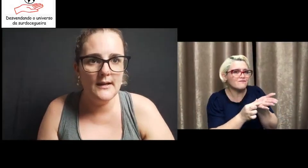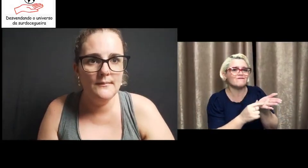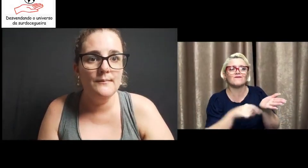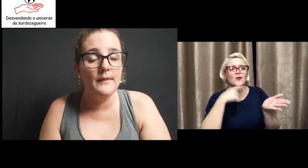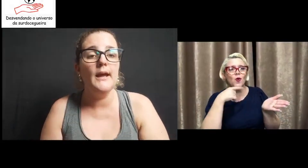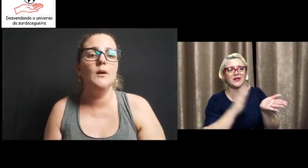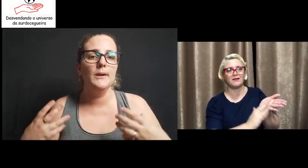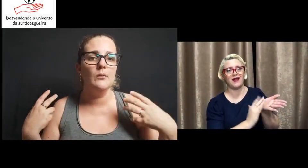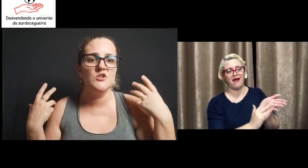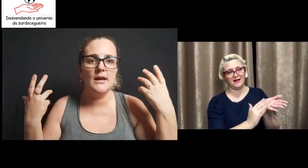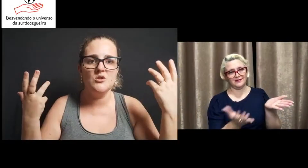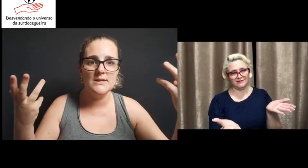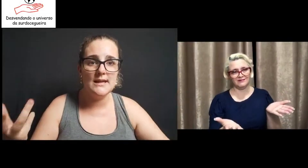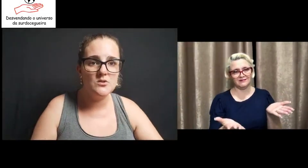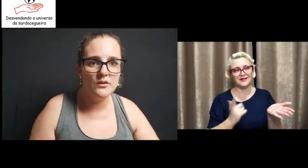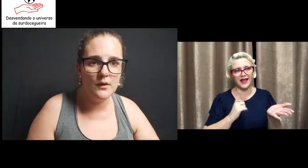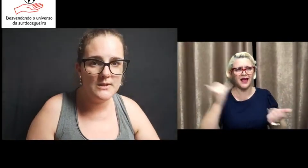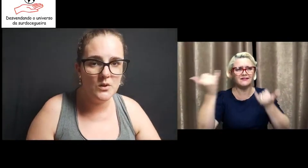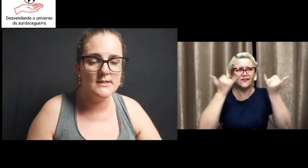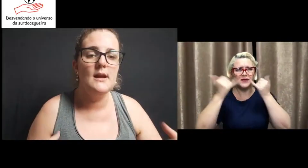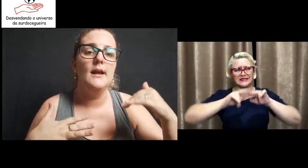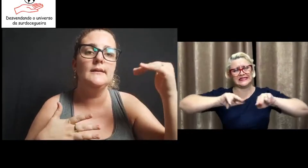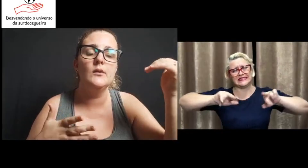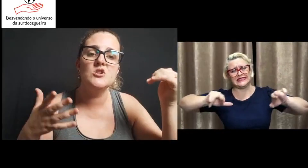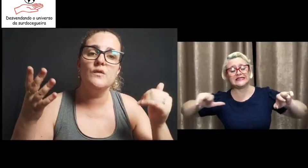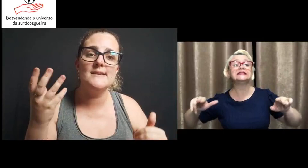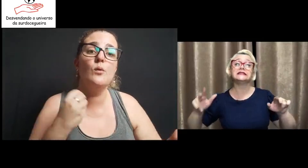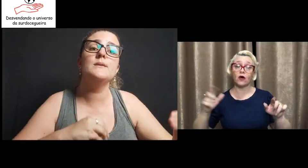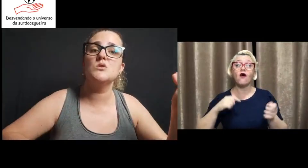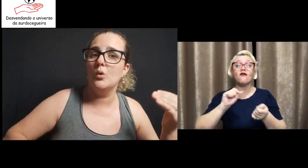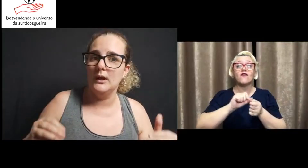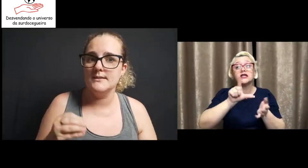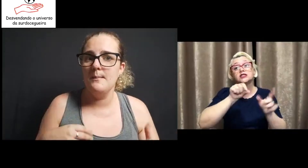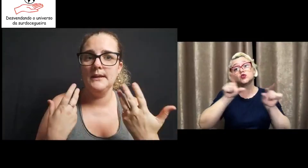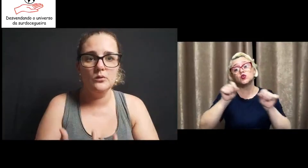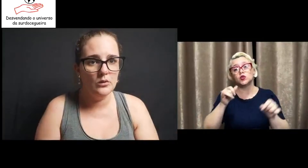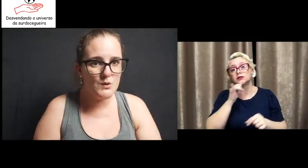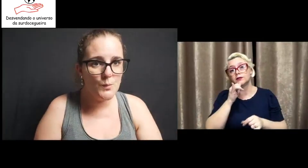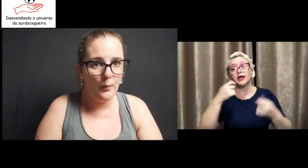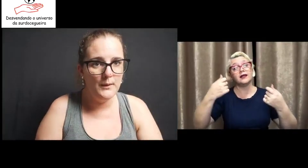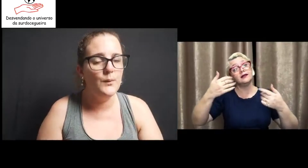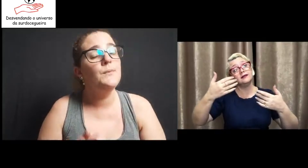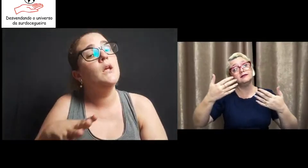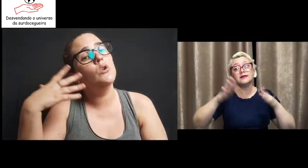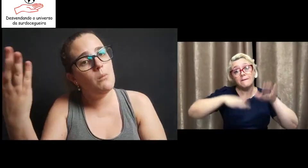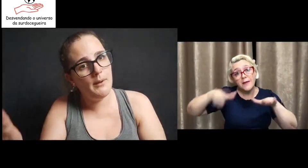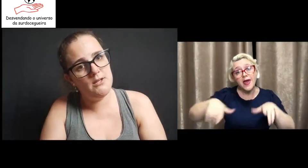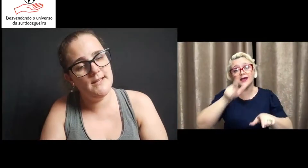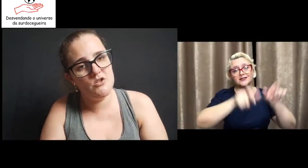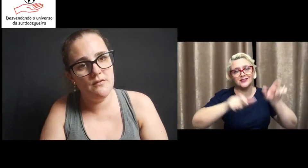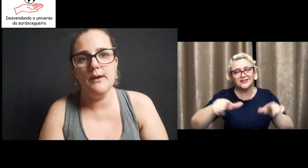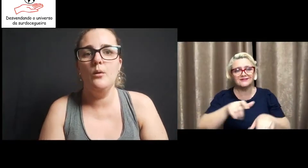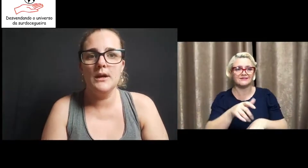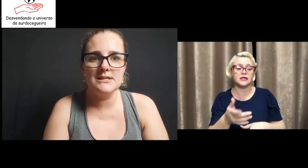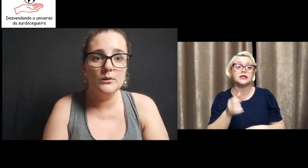ter o braille, né? Então, pela quantidade, o excesso de informações. Então, a gente faz algumas escolhas dependendo do nosso público. Normalmente, se